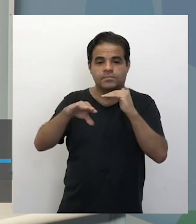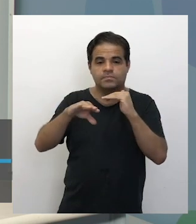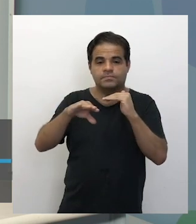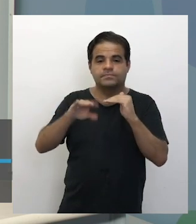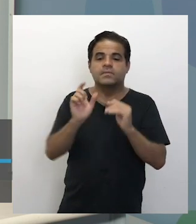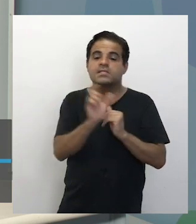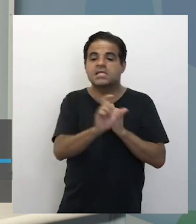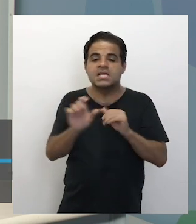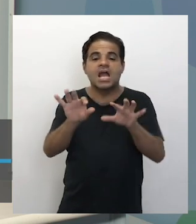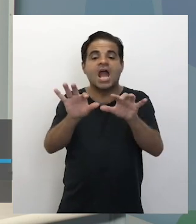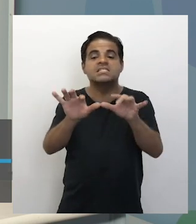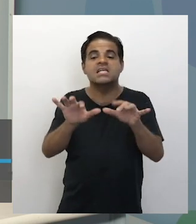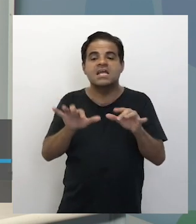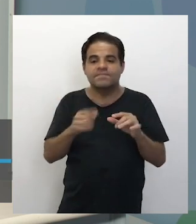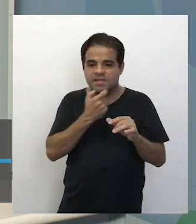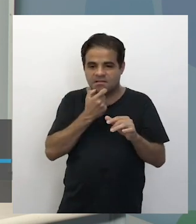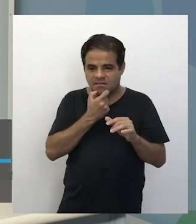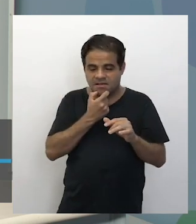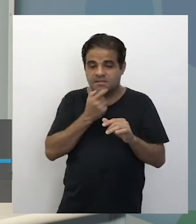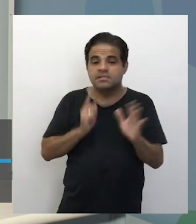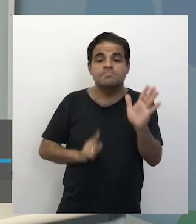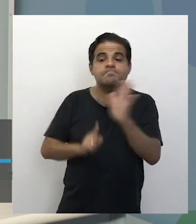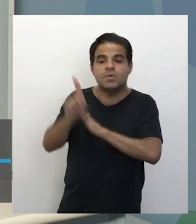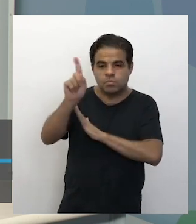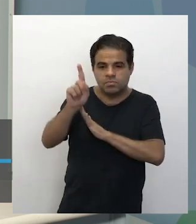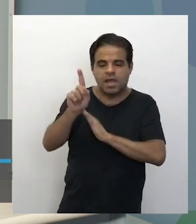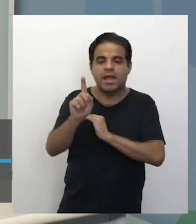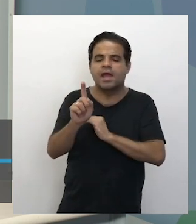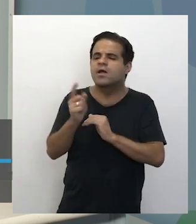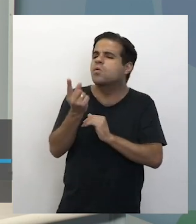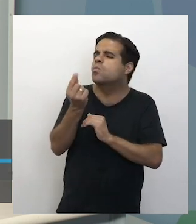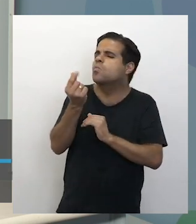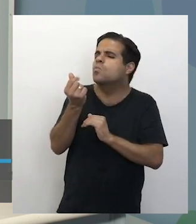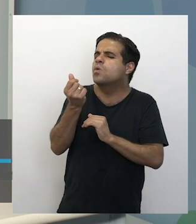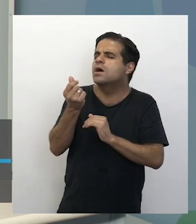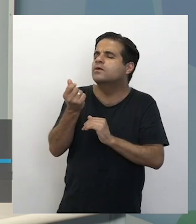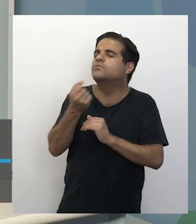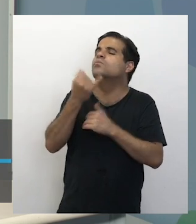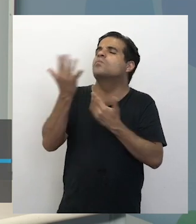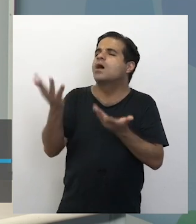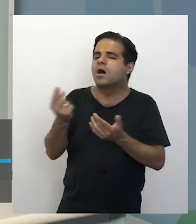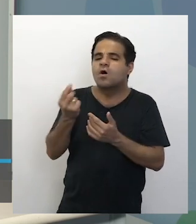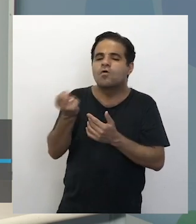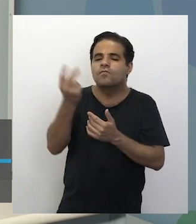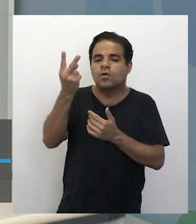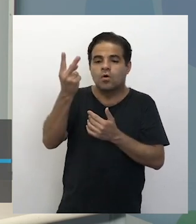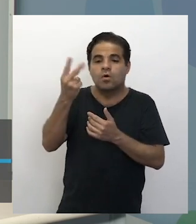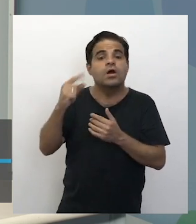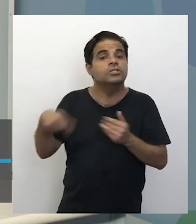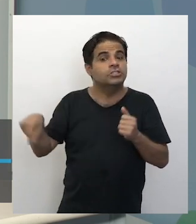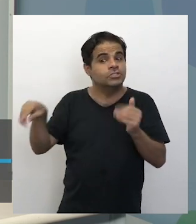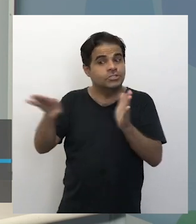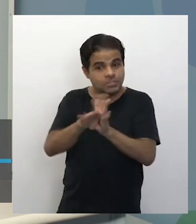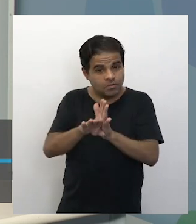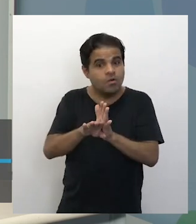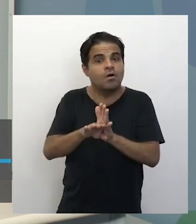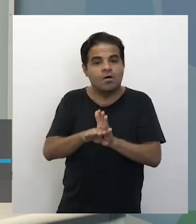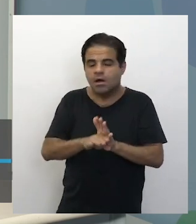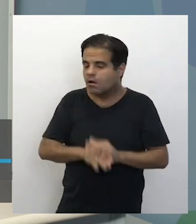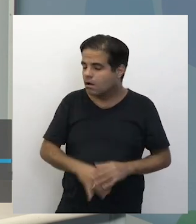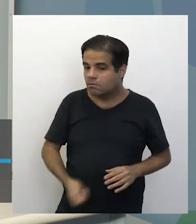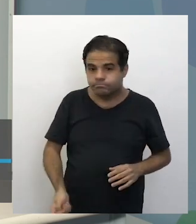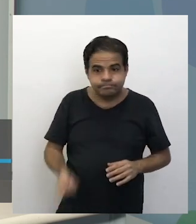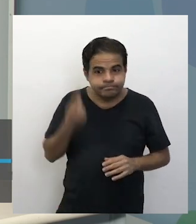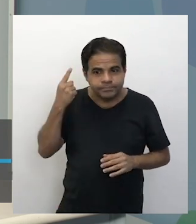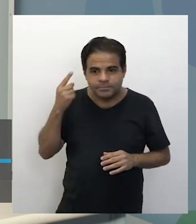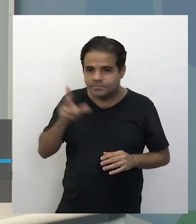is that? Quanto custa a peça? Essa peça, eu circulei. Então, assim, a peça chegou, foi incrível, porque